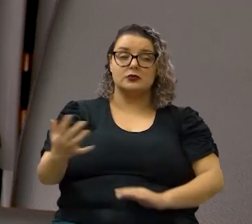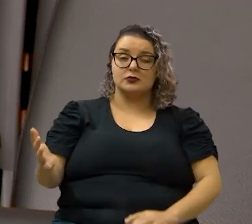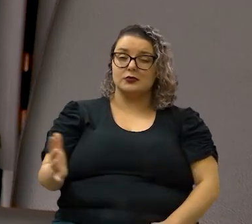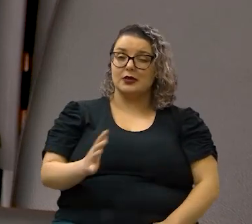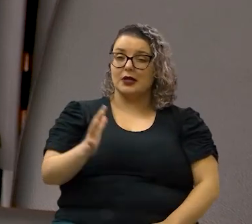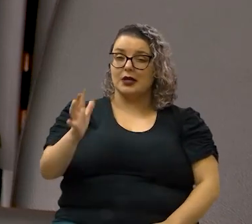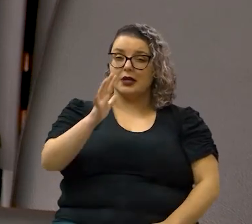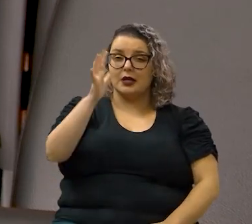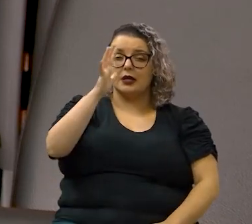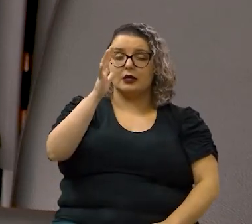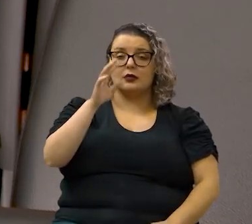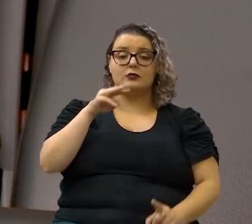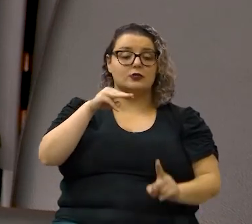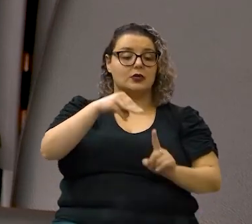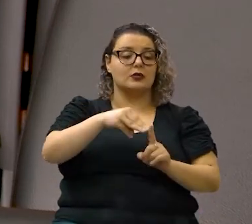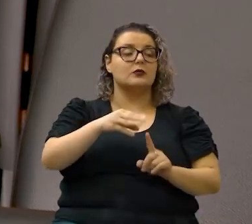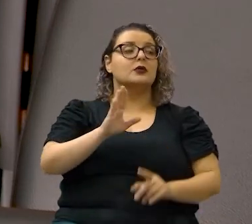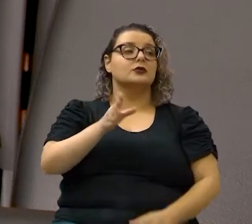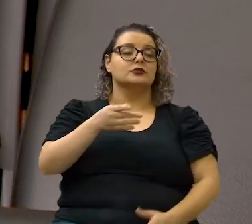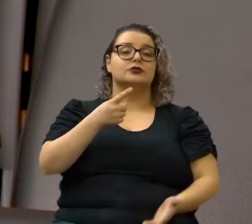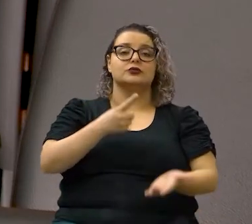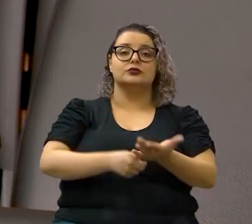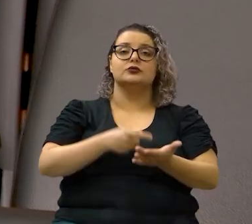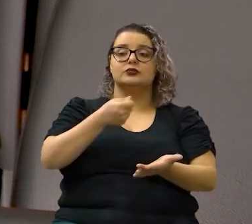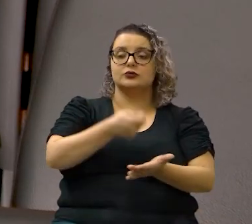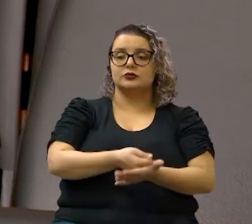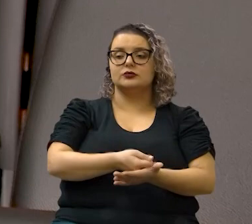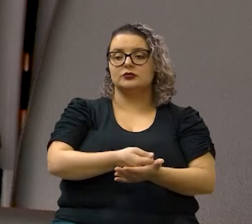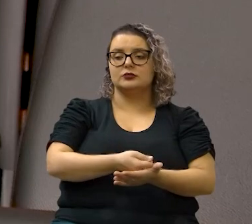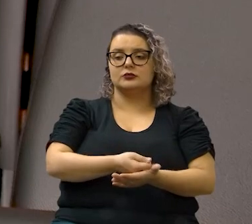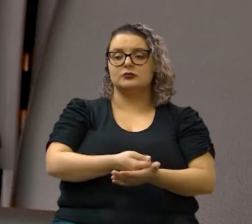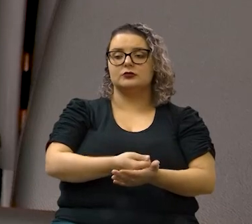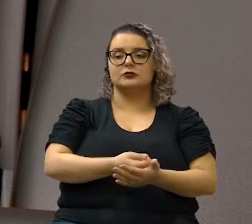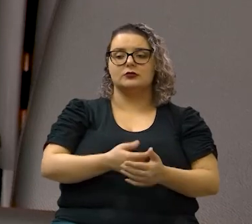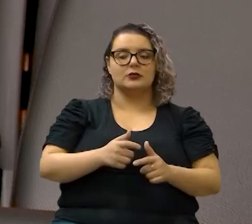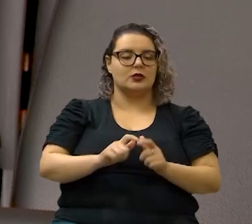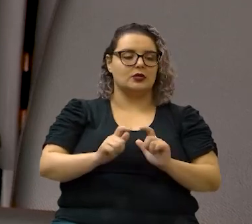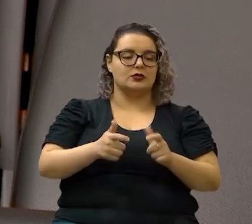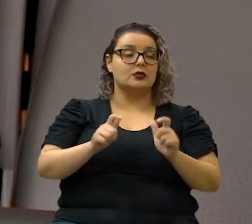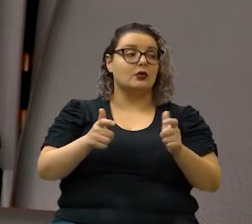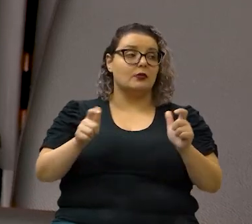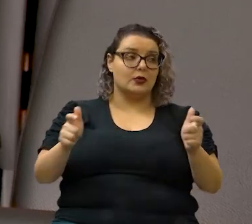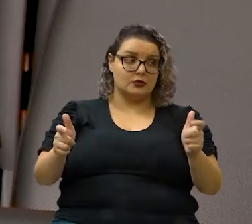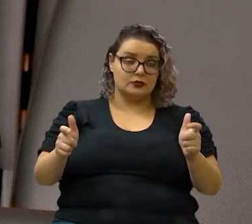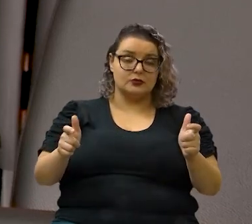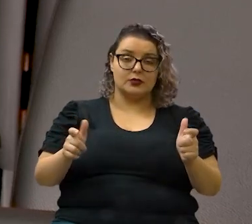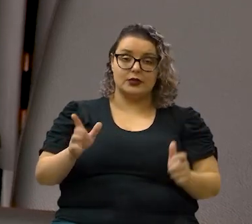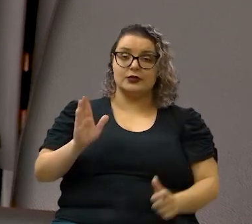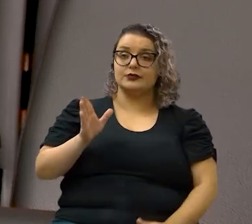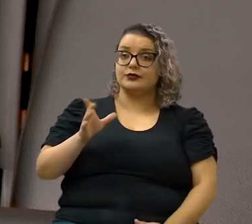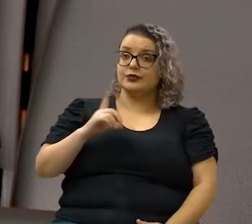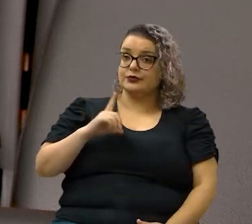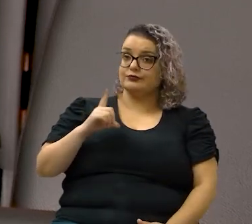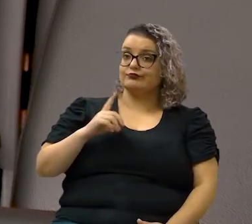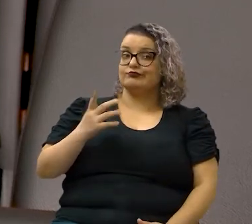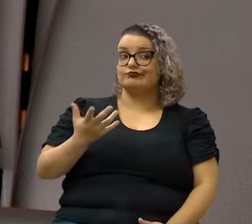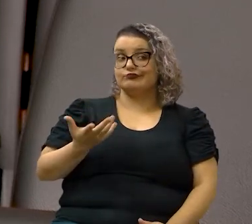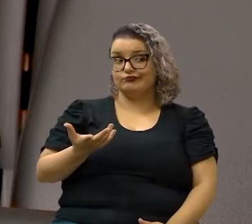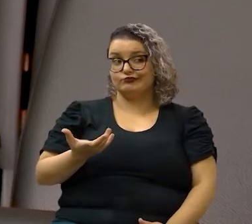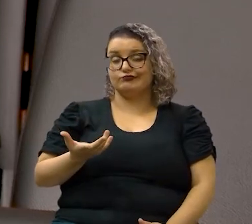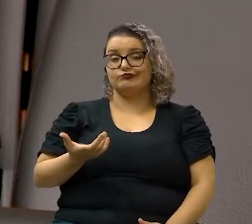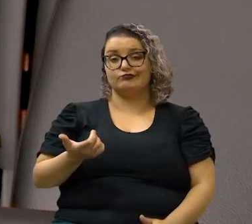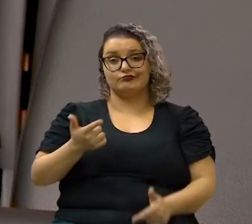pesado e as metas que o consórcio já havia se comprometido já passaram a ser prorrogadas. E isso já gerou